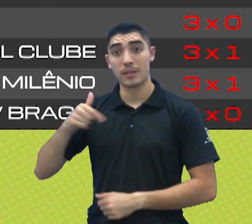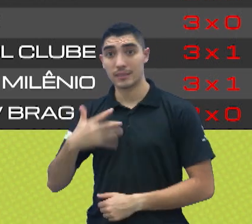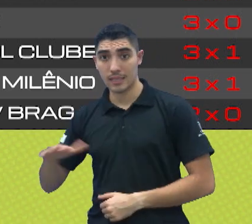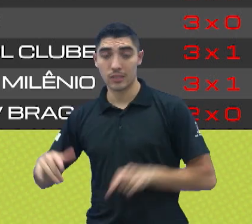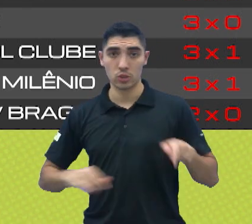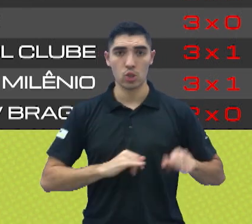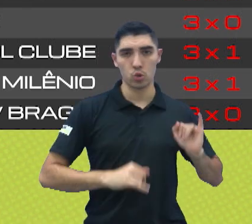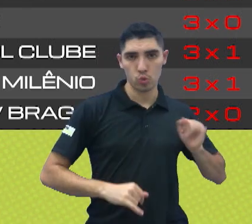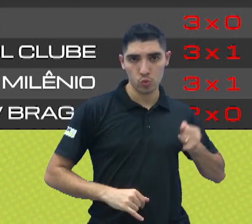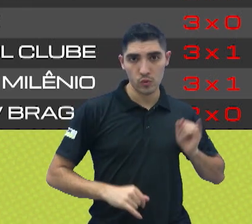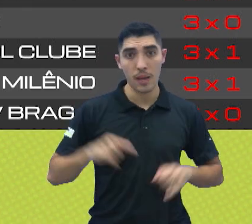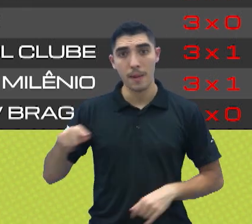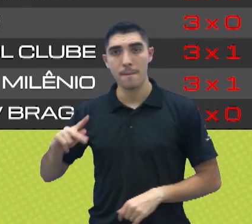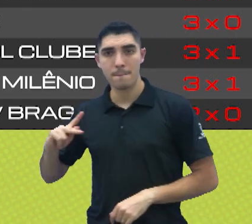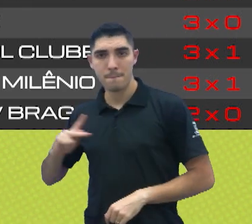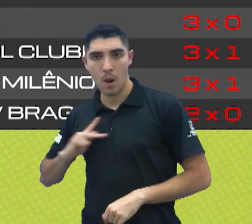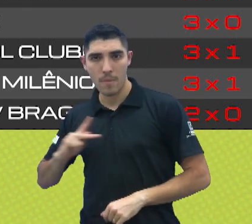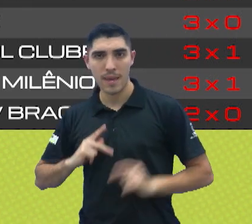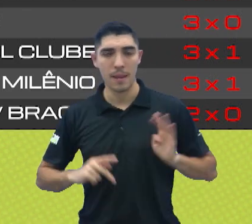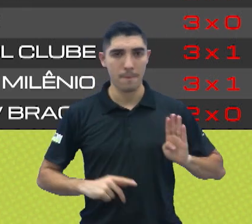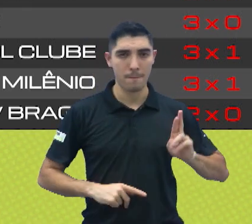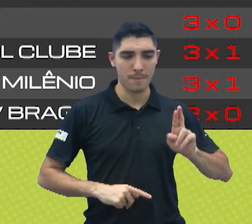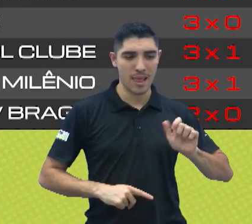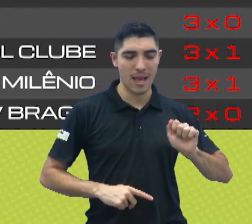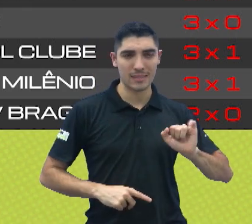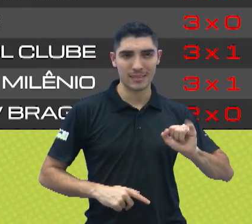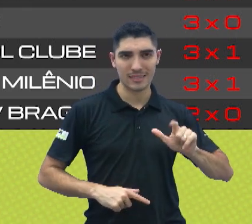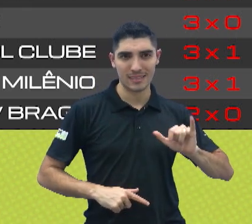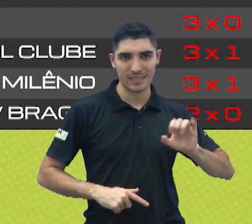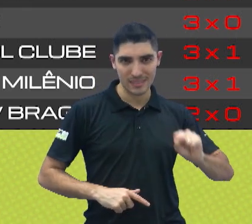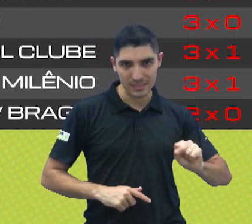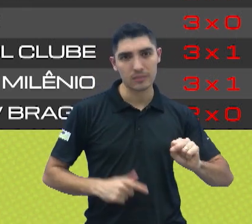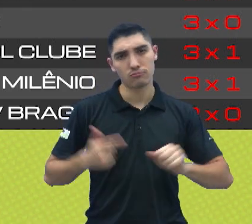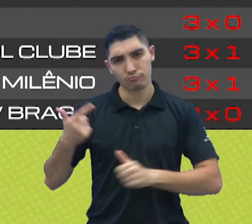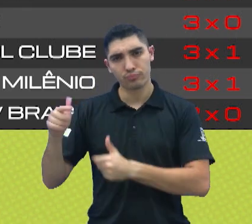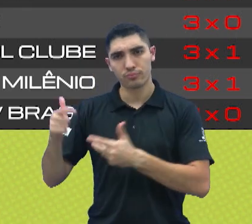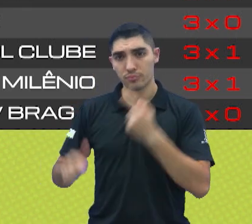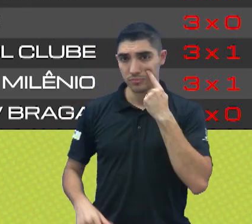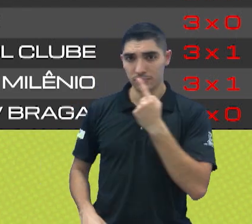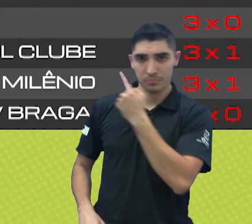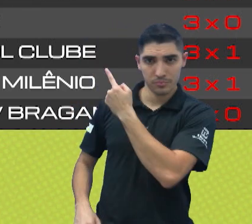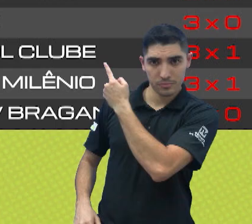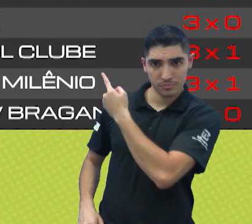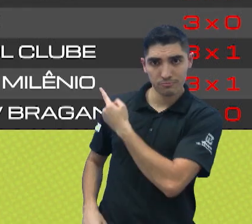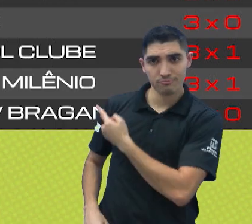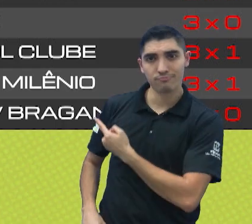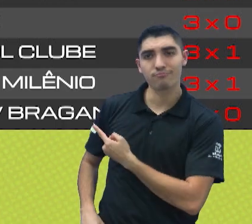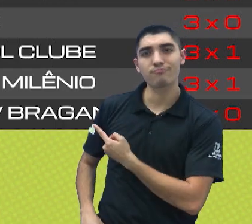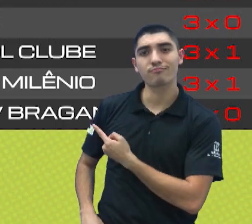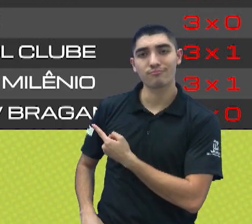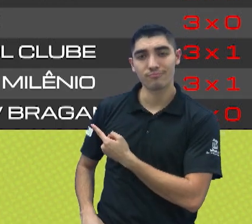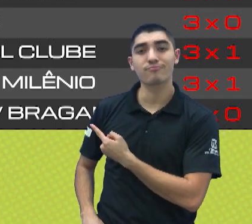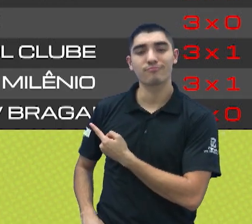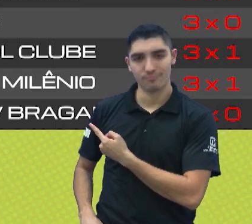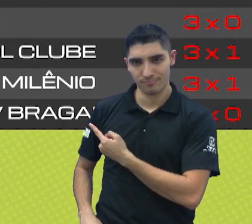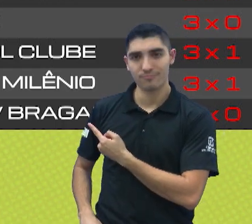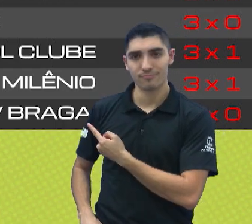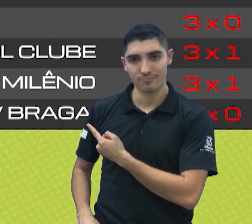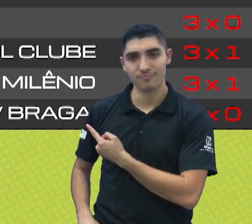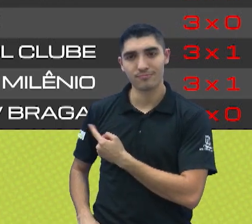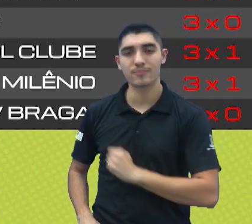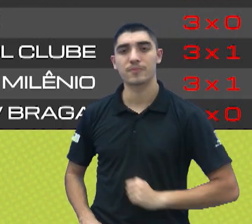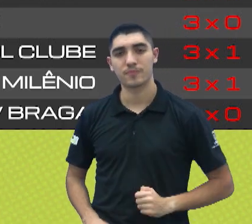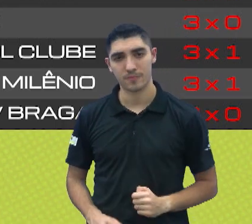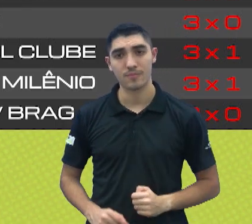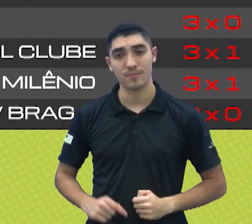Brasília, Zibrachina e Novo Horizontino, Grêmio Prudente e São José, São Paulo e I9 Futebol Clube, Esfera e Terceiro Milênio, Corinthians e